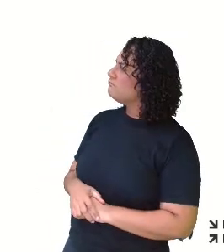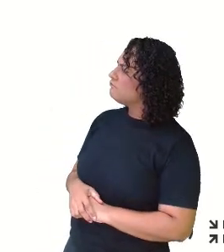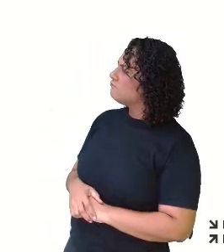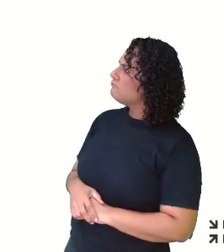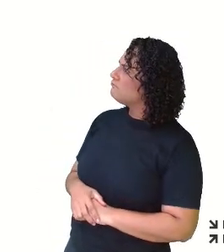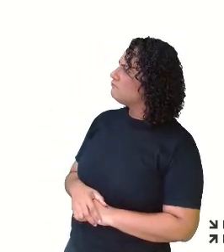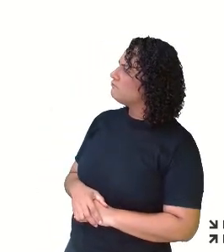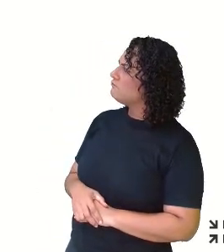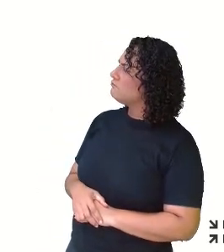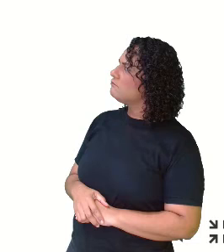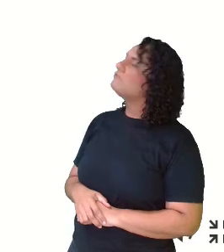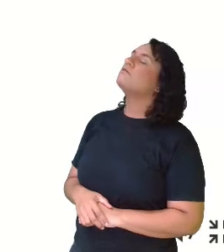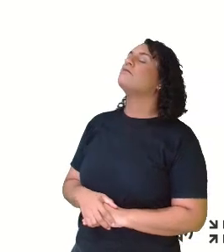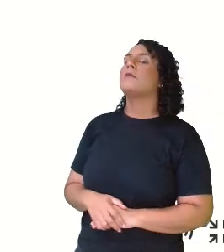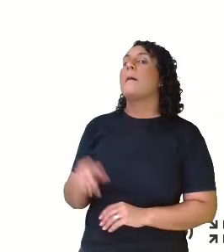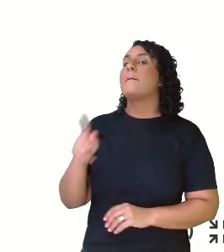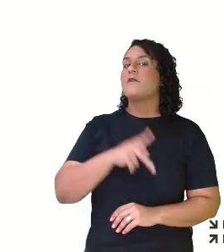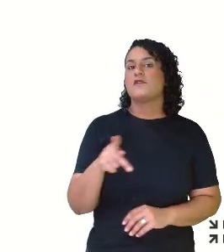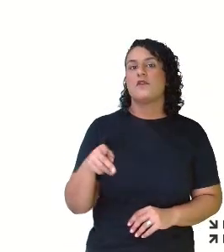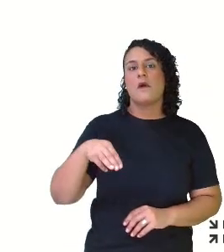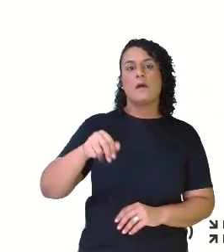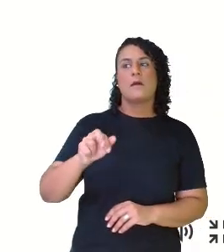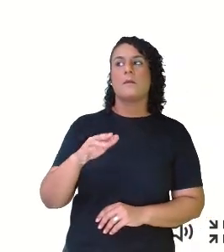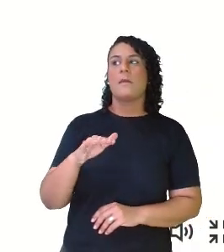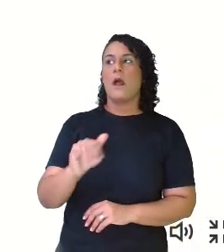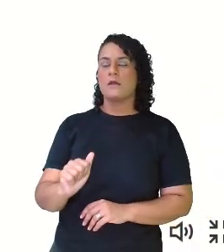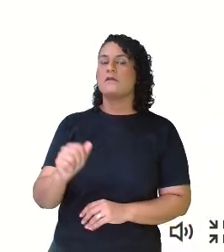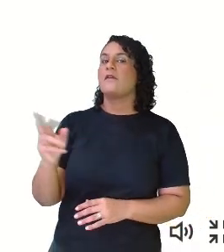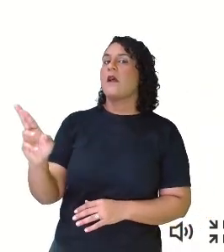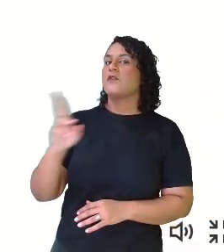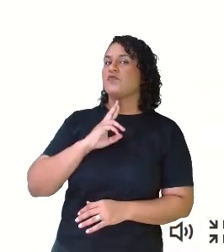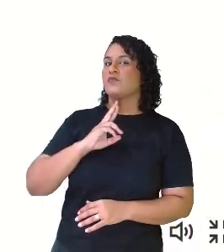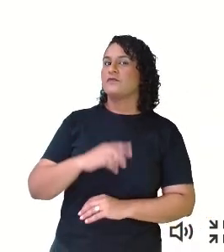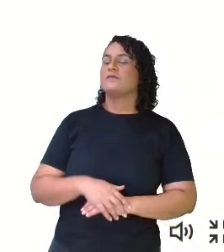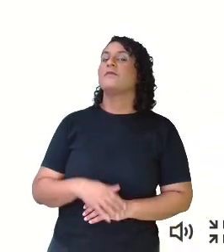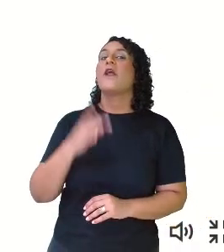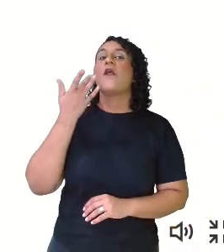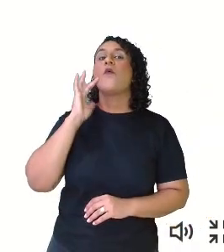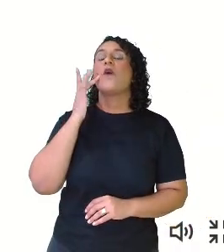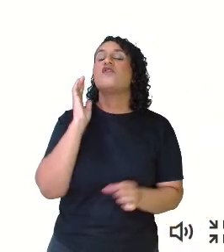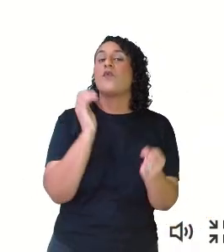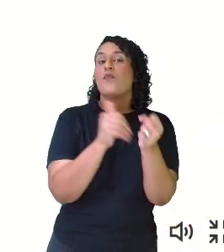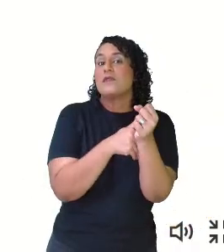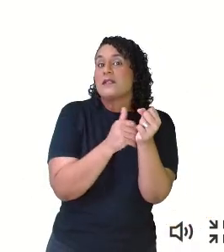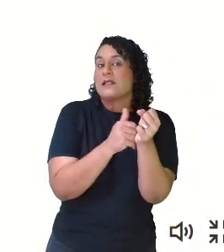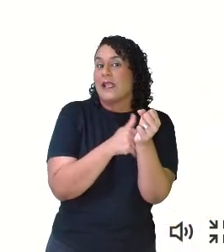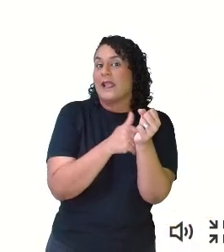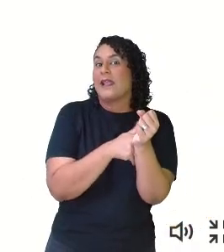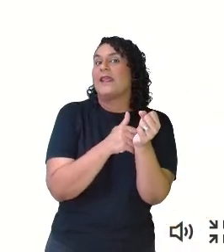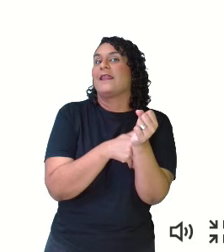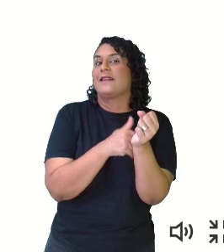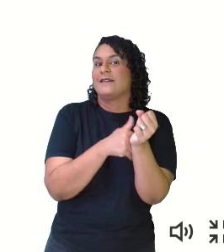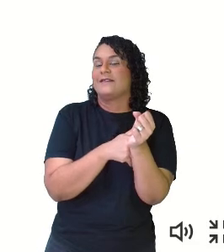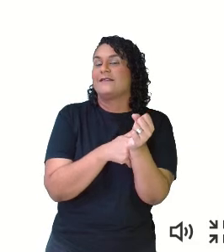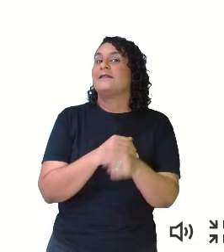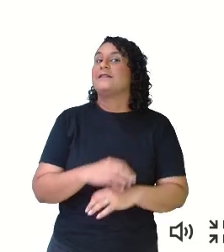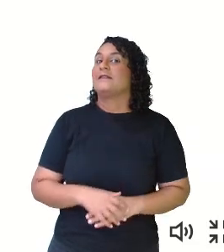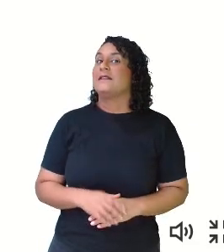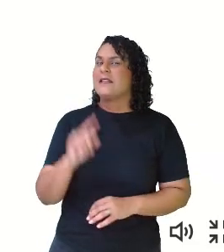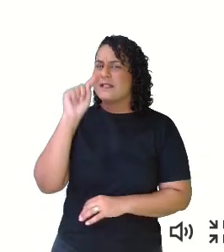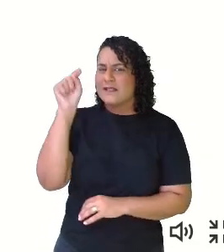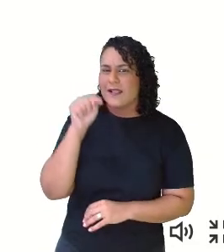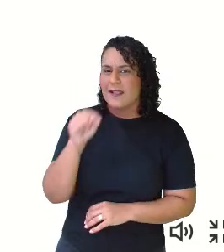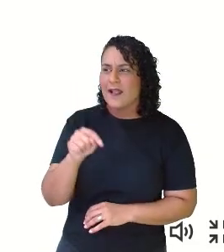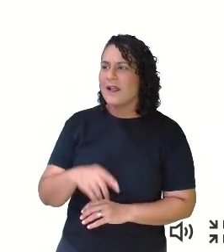Esse eu vou pedir para a professora Márcia responder, para vocês entenderem. Ah, eu acho que é o segredo. Isso. Vamos ver se é o